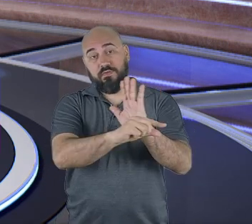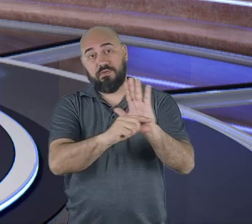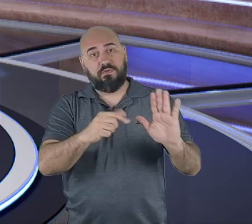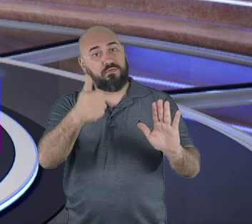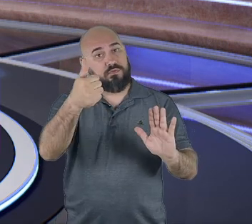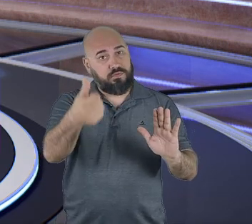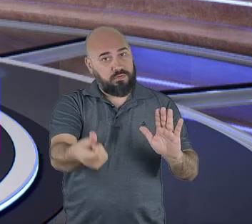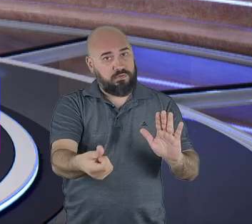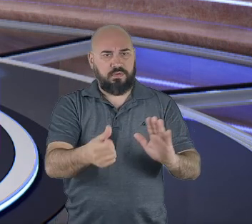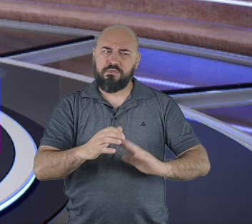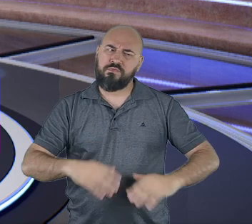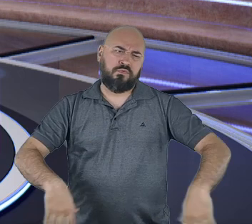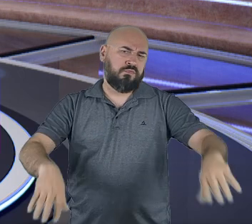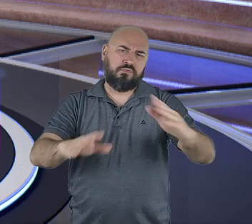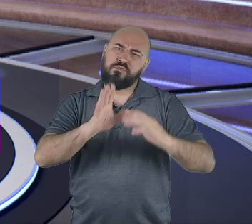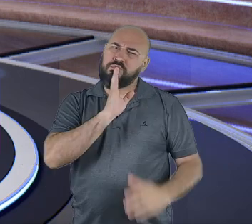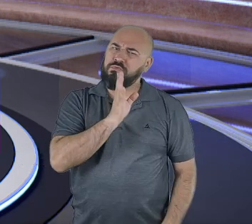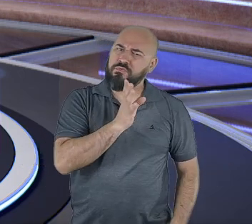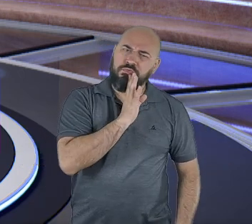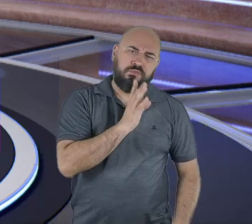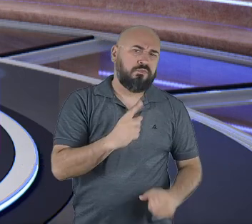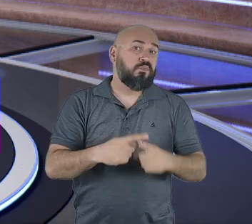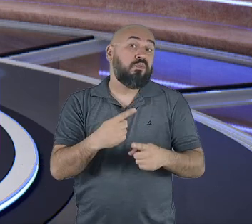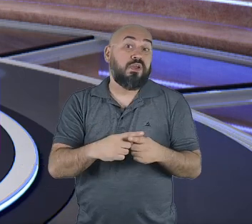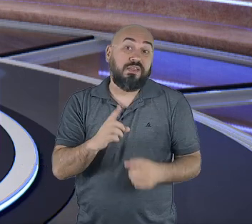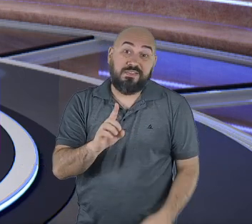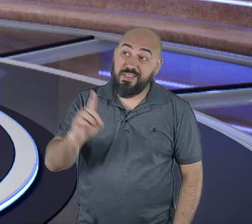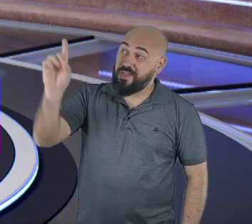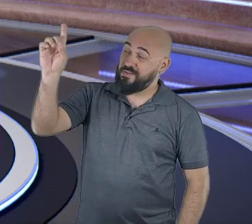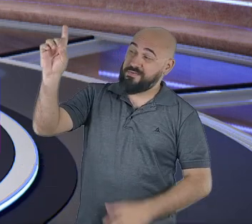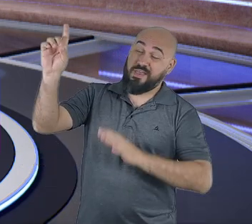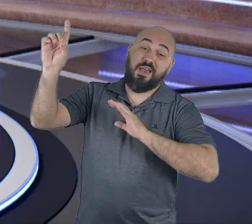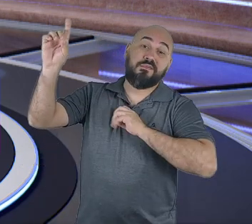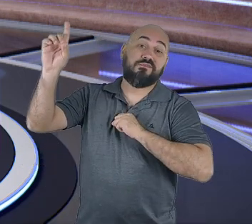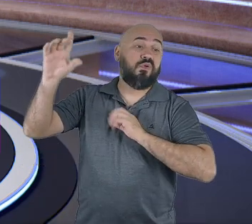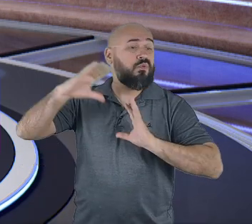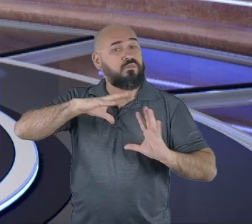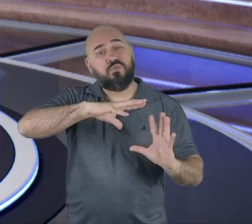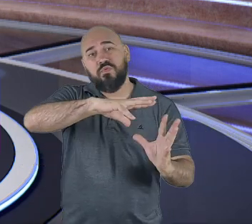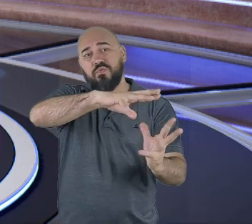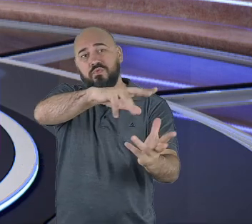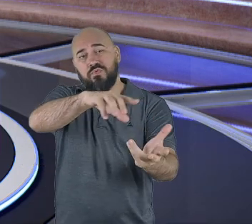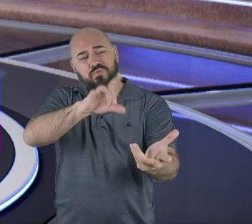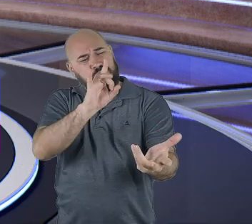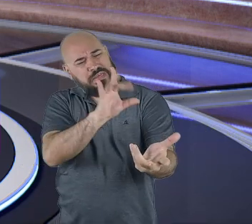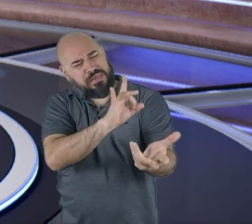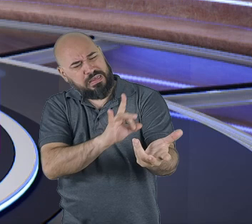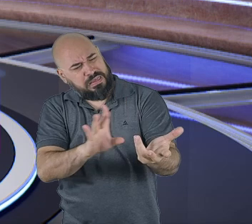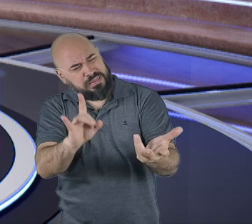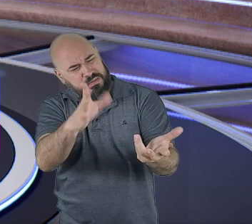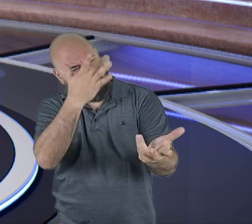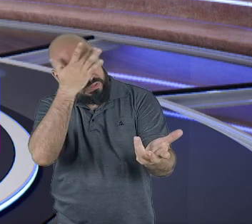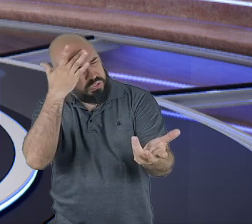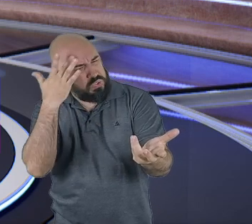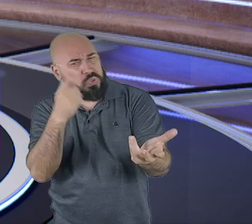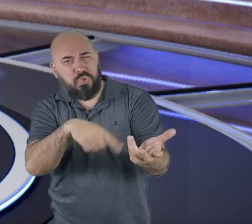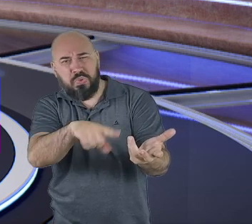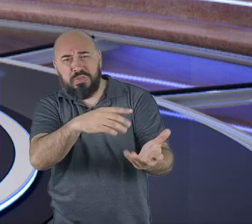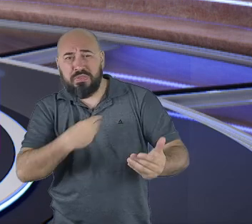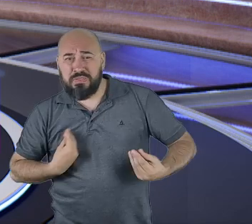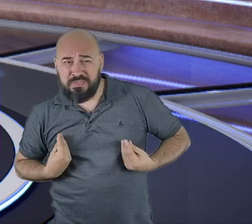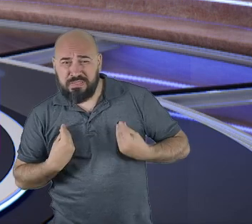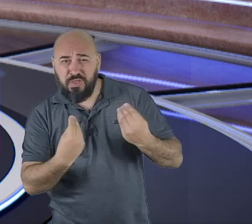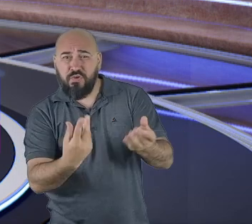versos mais conhecidos de toda a Bíblia, que diz assim, olha, porque Deus amou o mundo de tal maneira que deu o